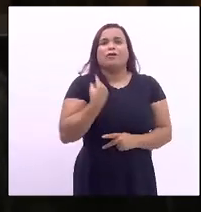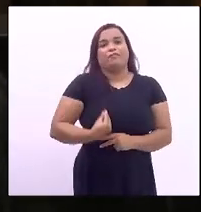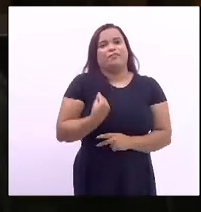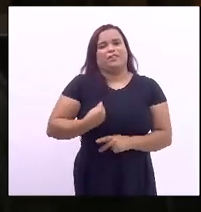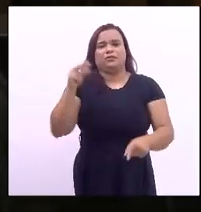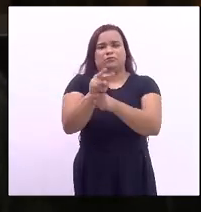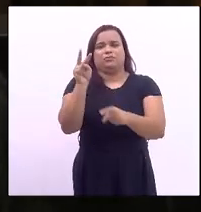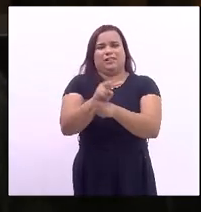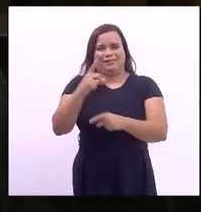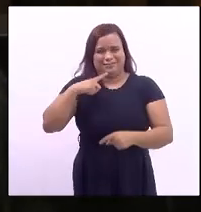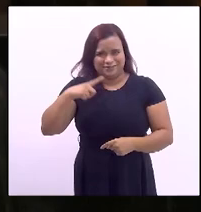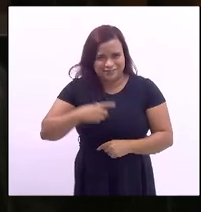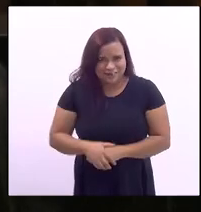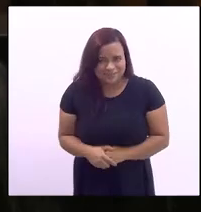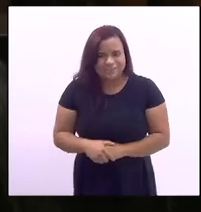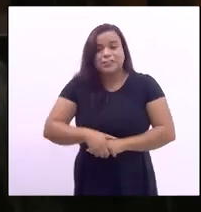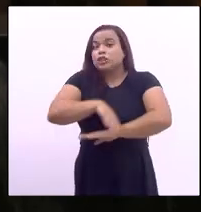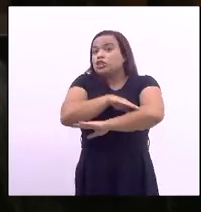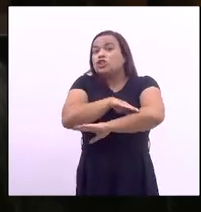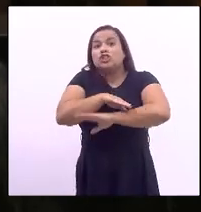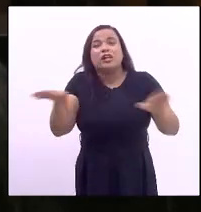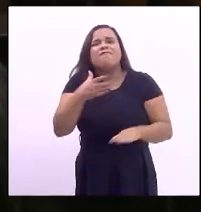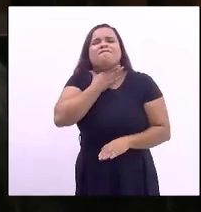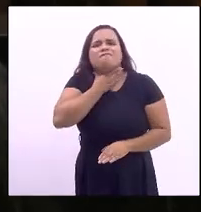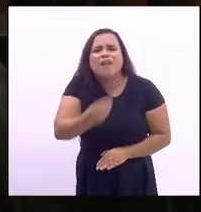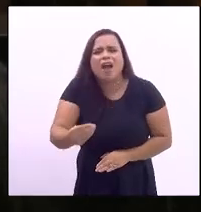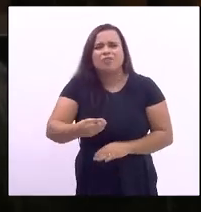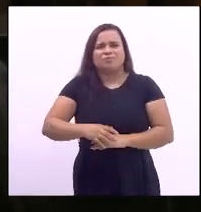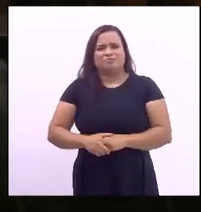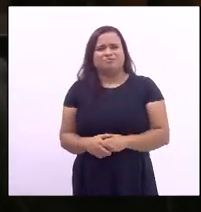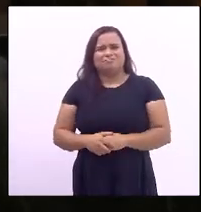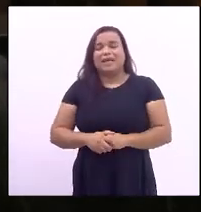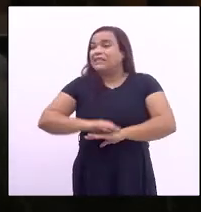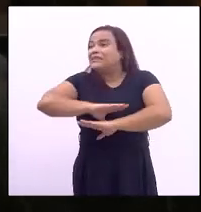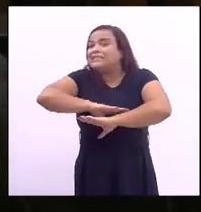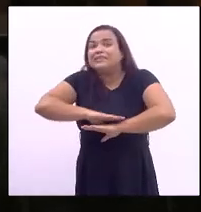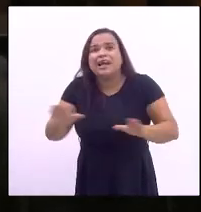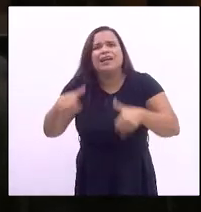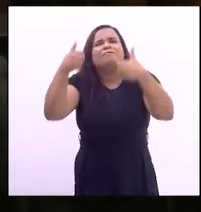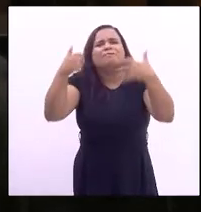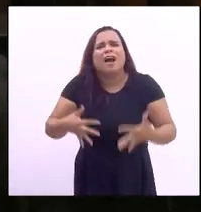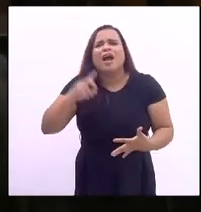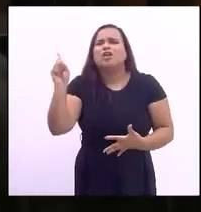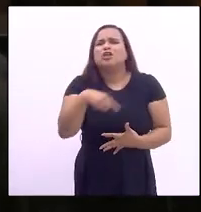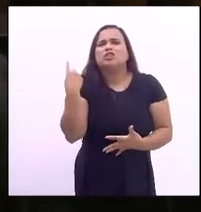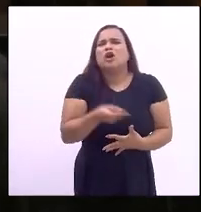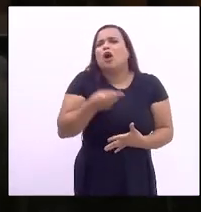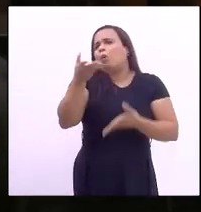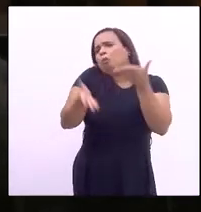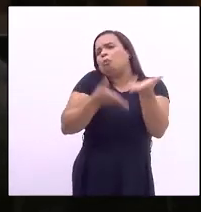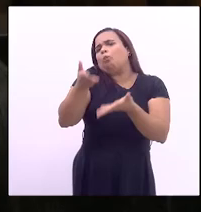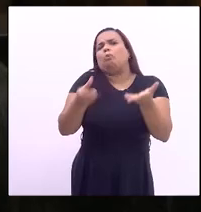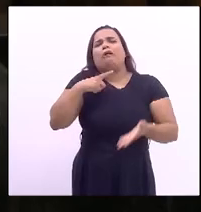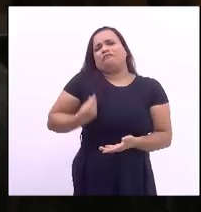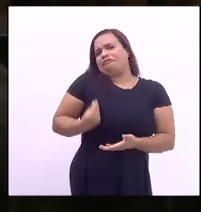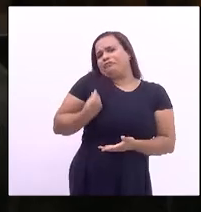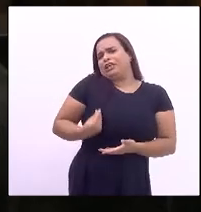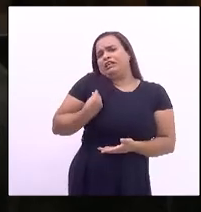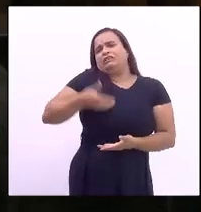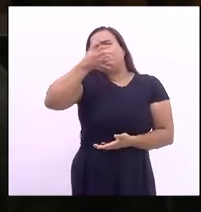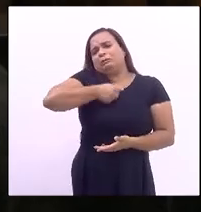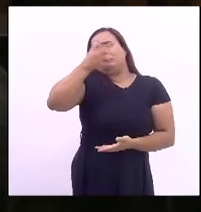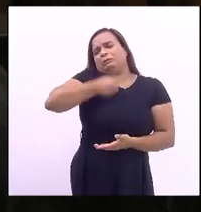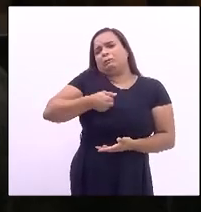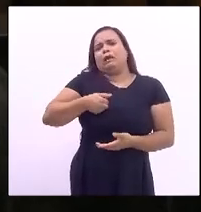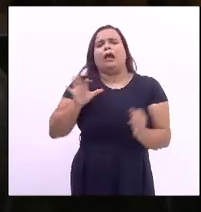vidas chega de hipocrisia chega de falar que estamos segura cuidando da vida dos